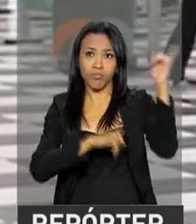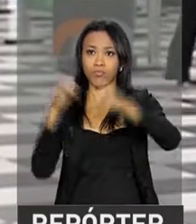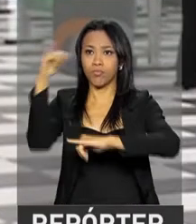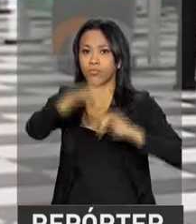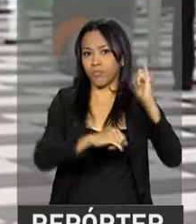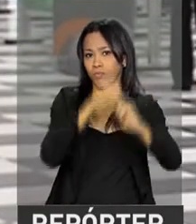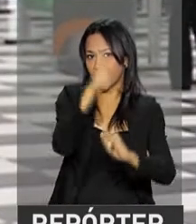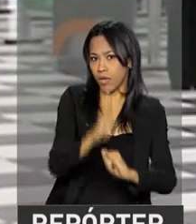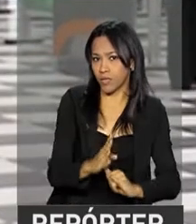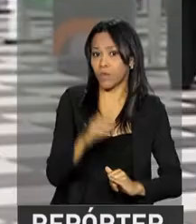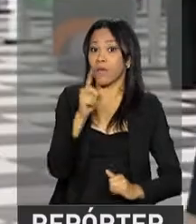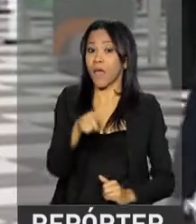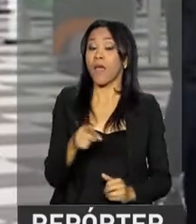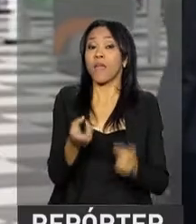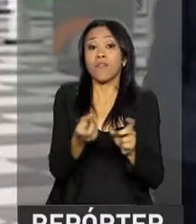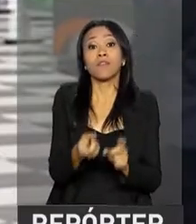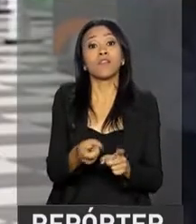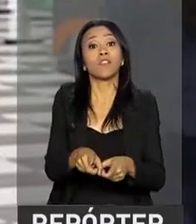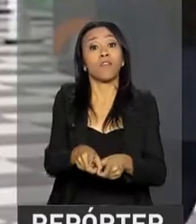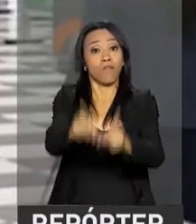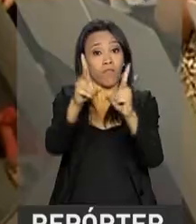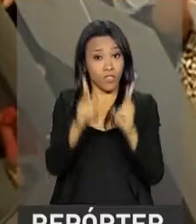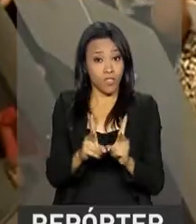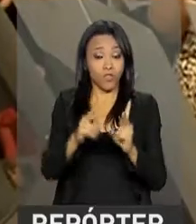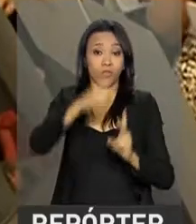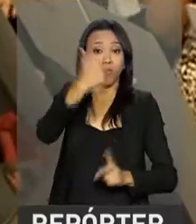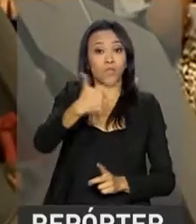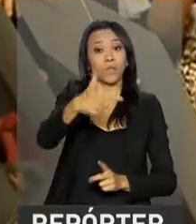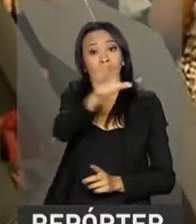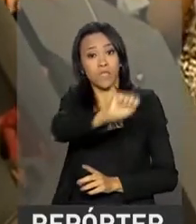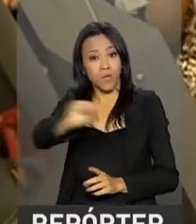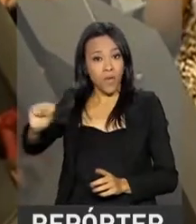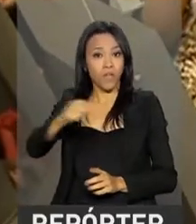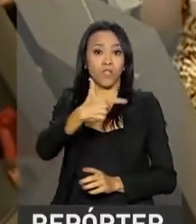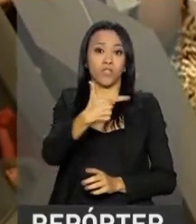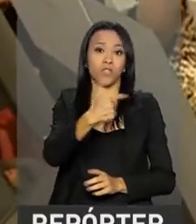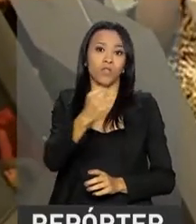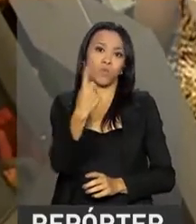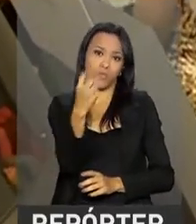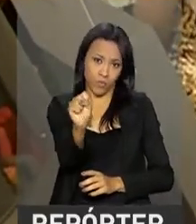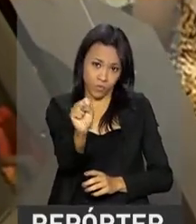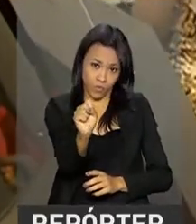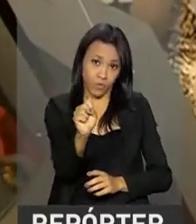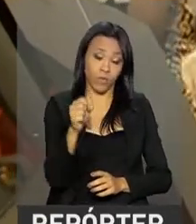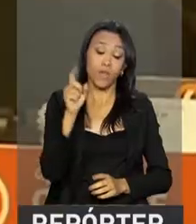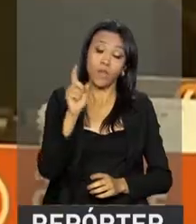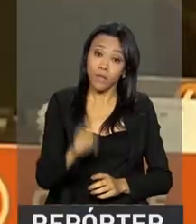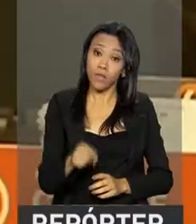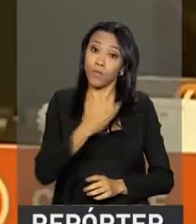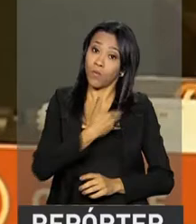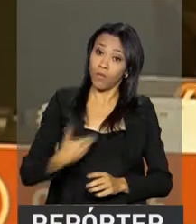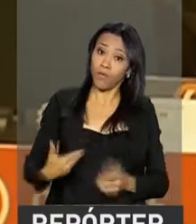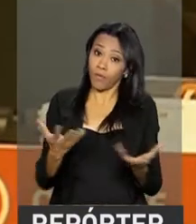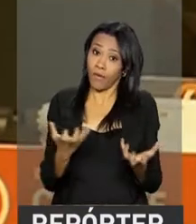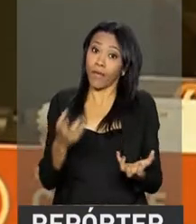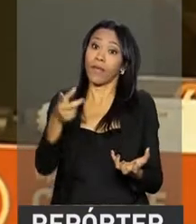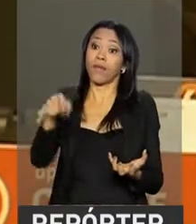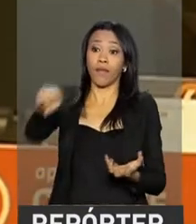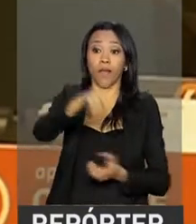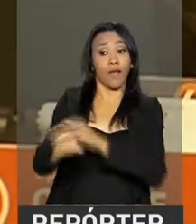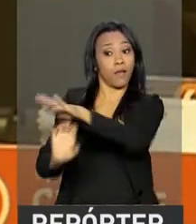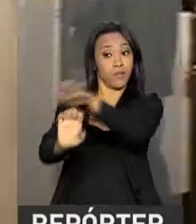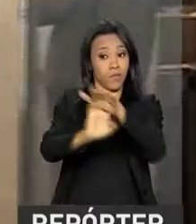previsão é que sejam leiloados no segundo semestre de 2018 ea expectativa do governo é que as empresas que assumirem a administração